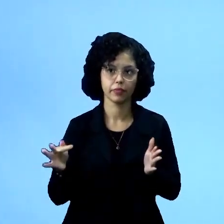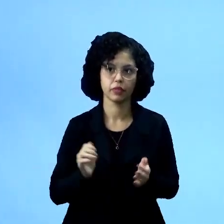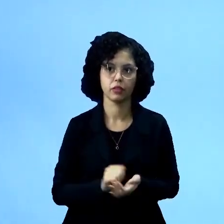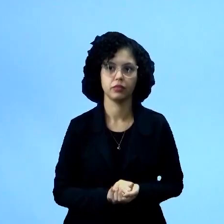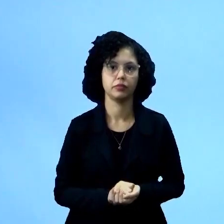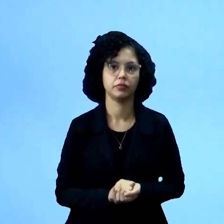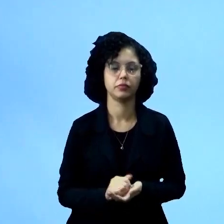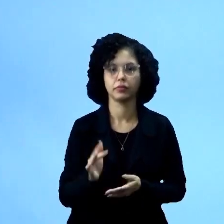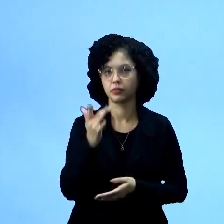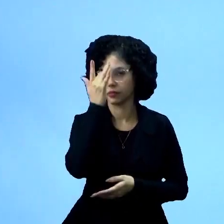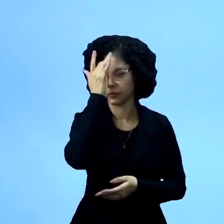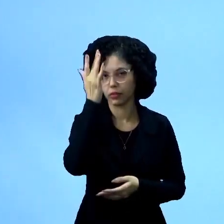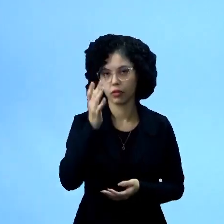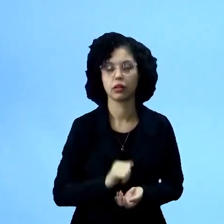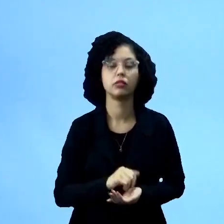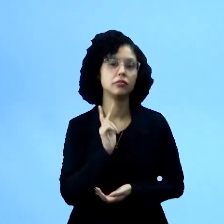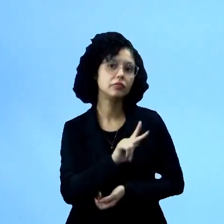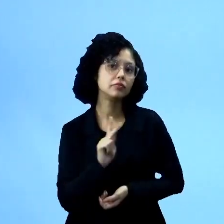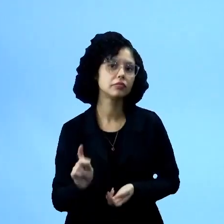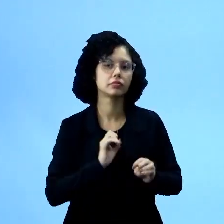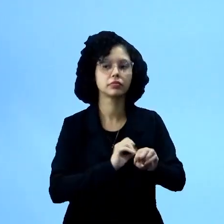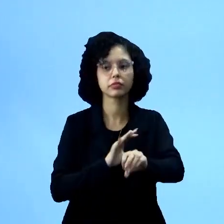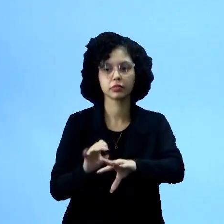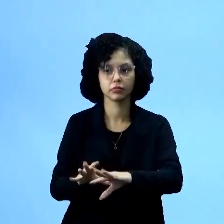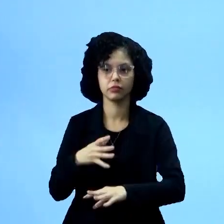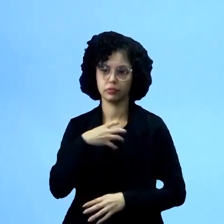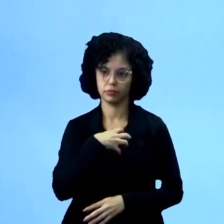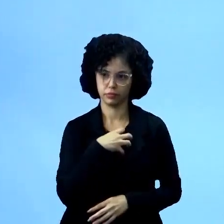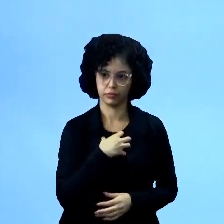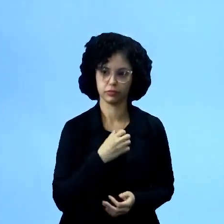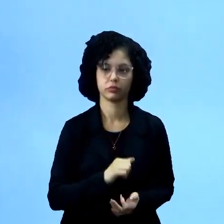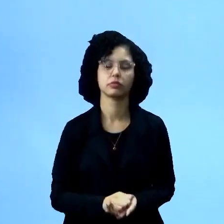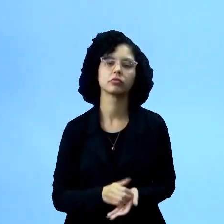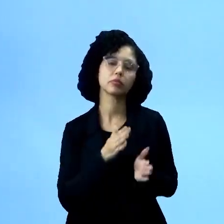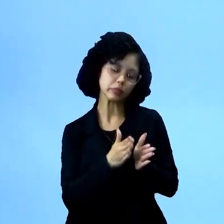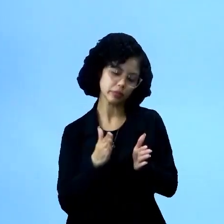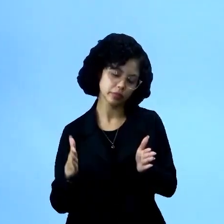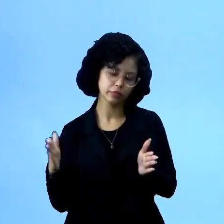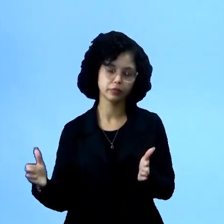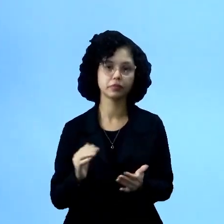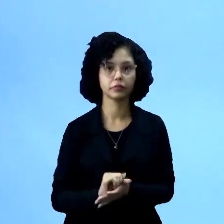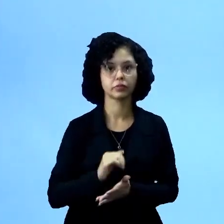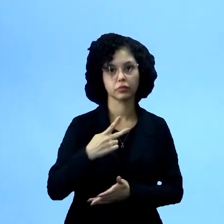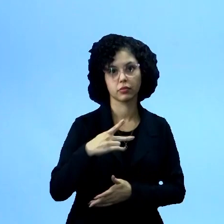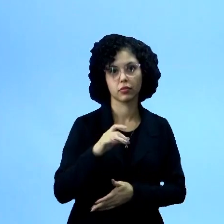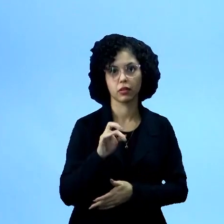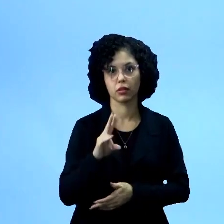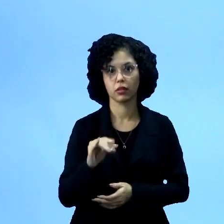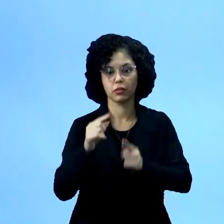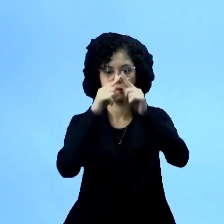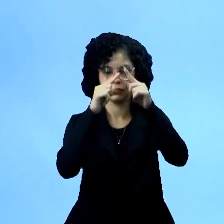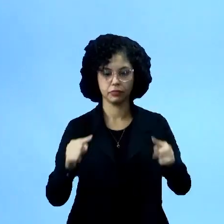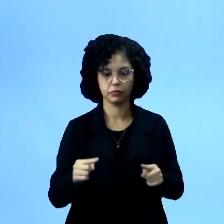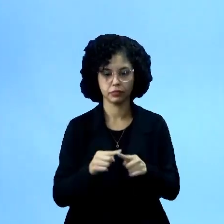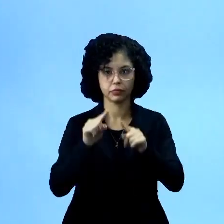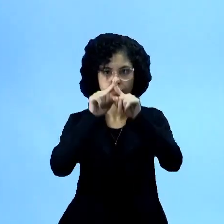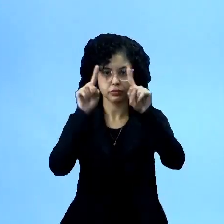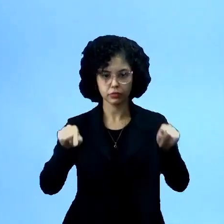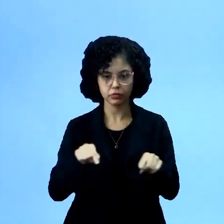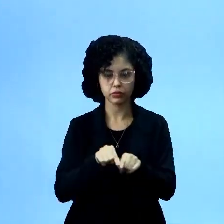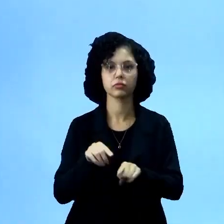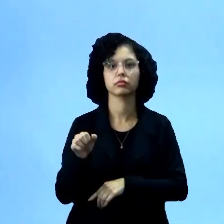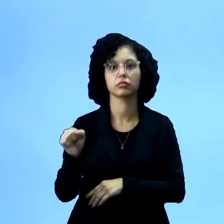É muito fácil do professor estar ensinando, nesse momento, as partes dos polígonos. Ali, as áreas,